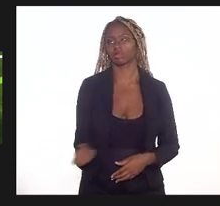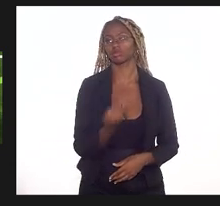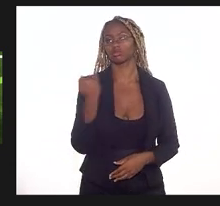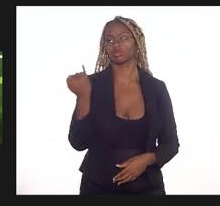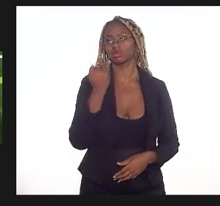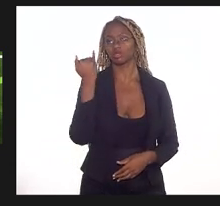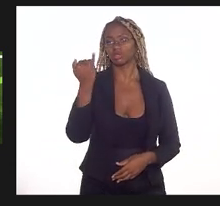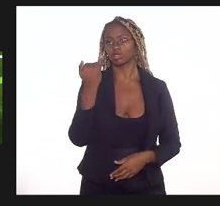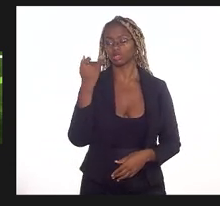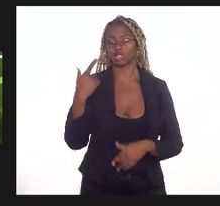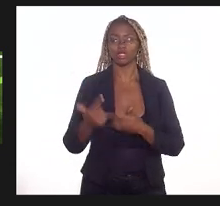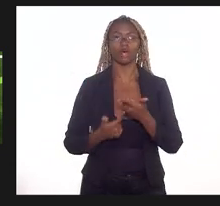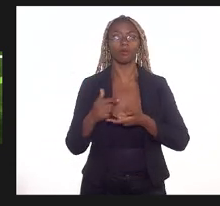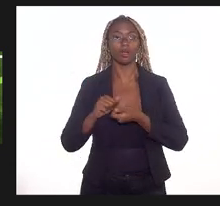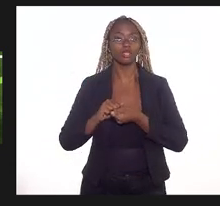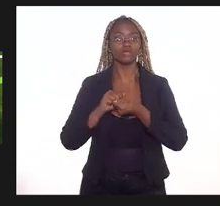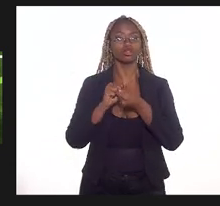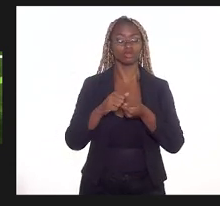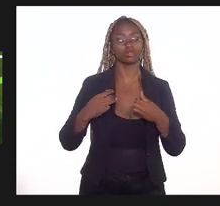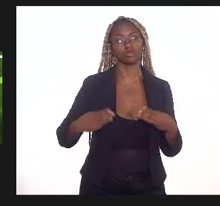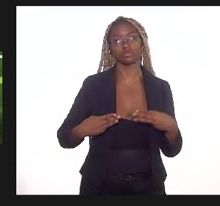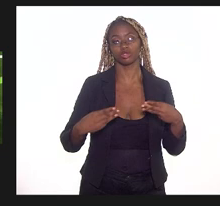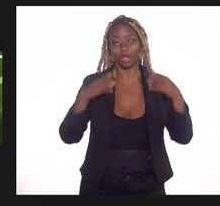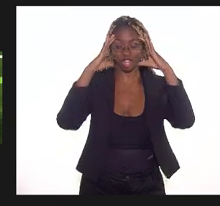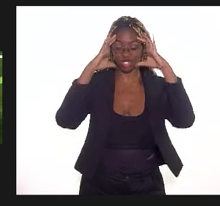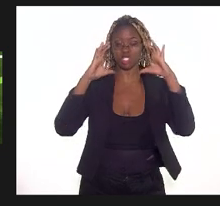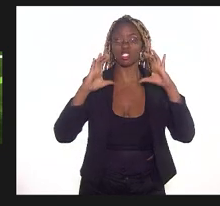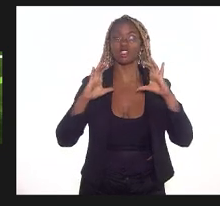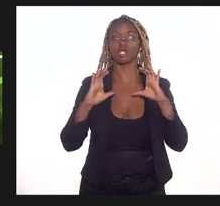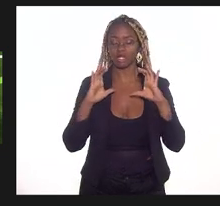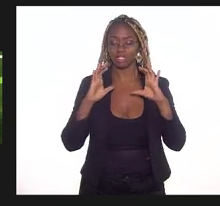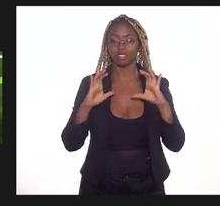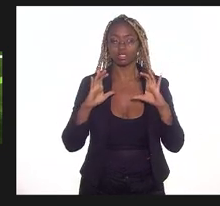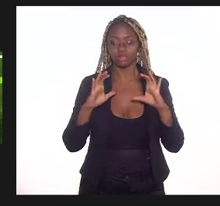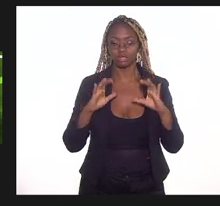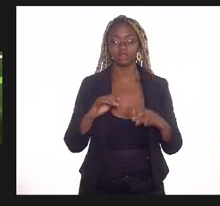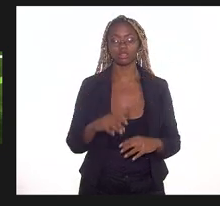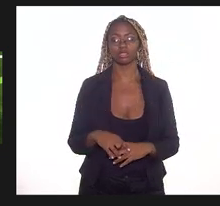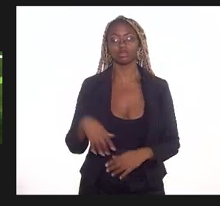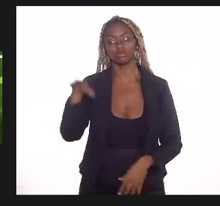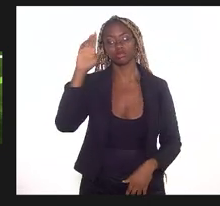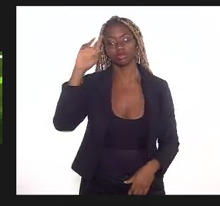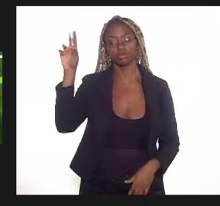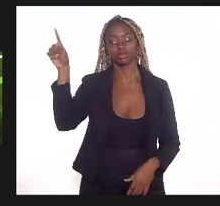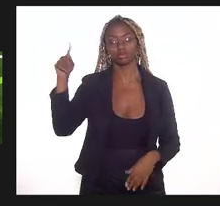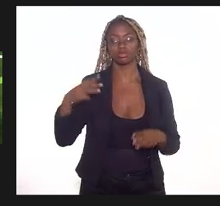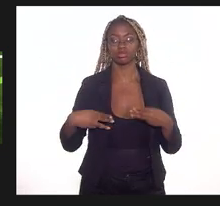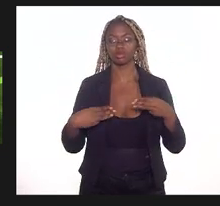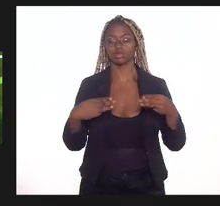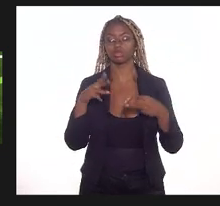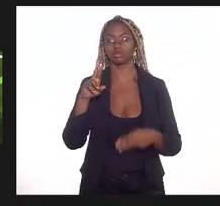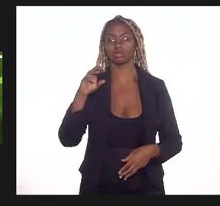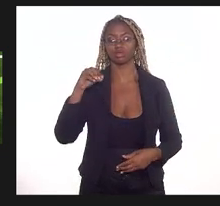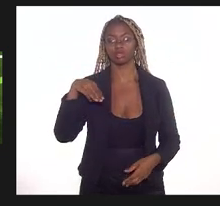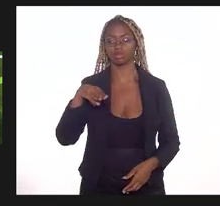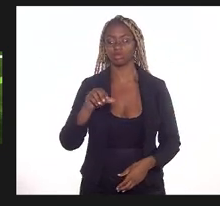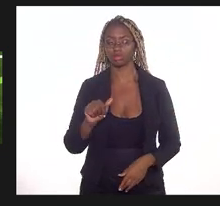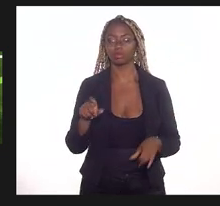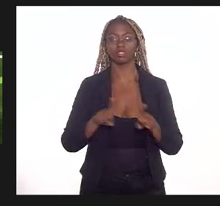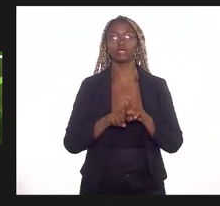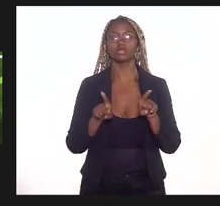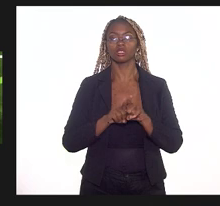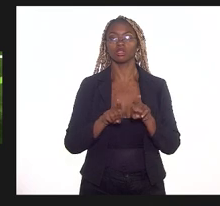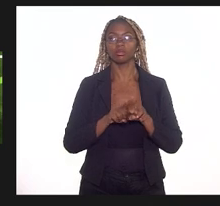importantes nessa força-tarefa, que é o Ministério da Cidadania, né, comandado pelo ministro Roma, e também o